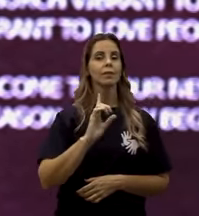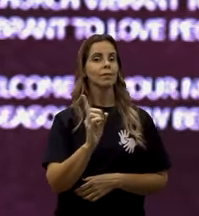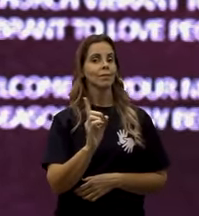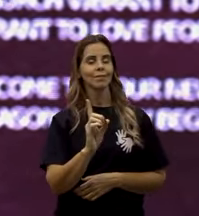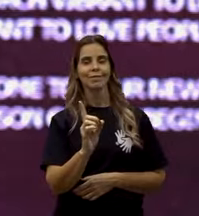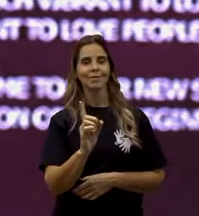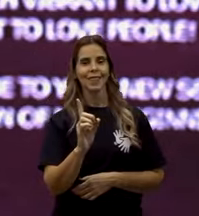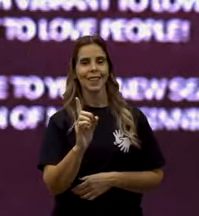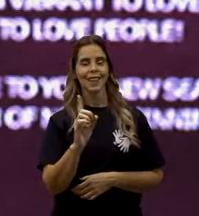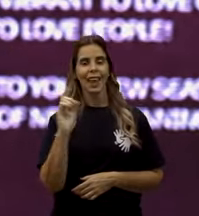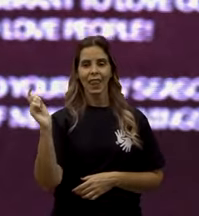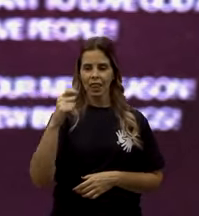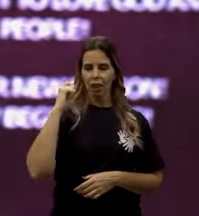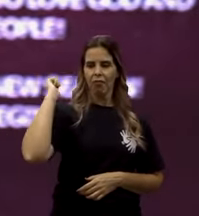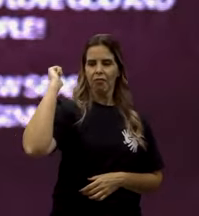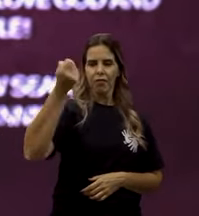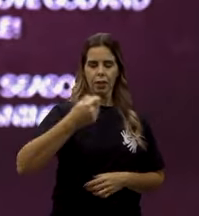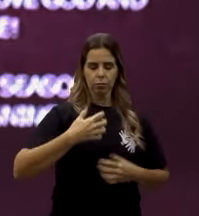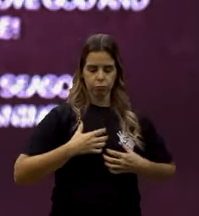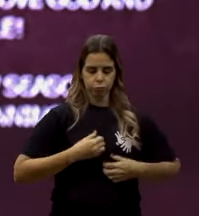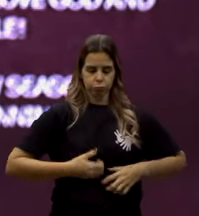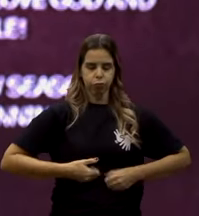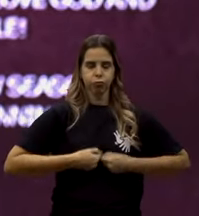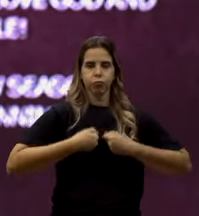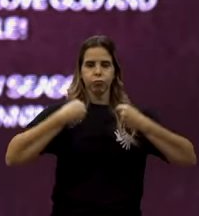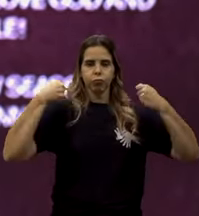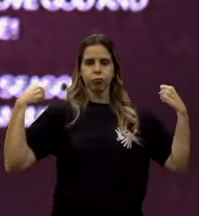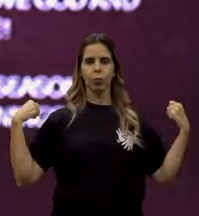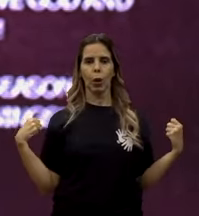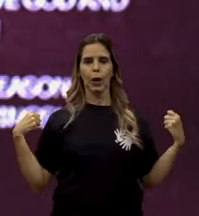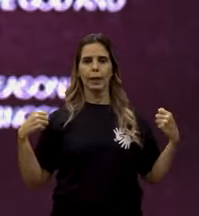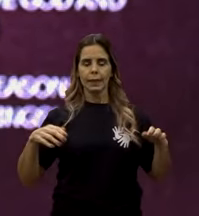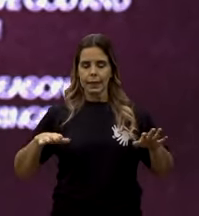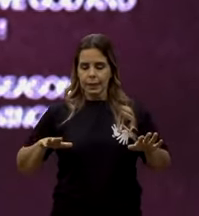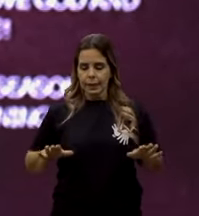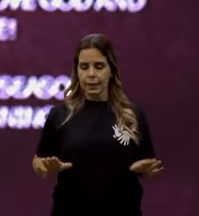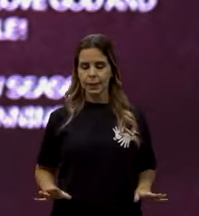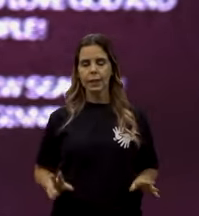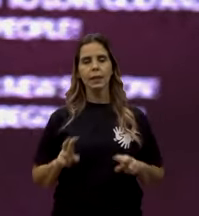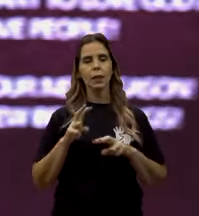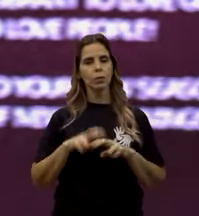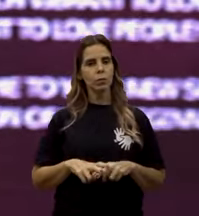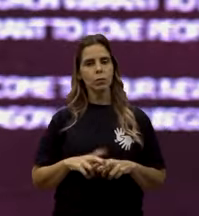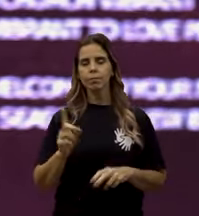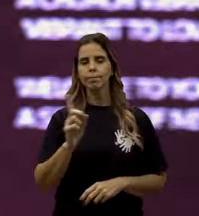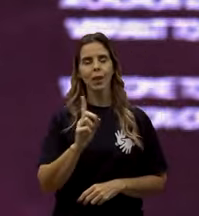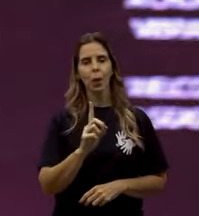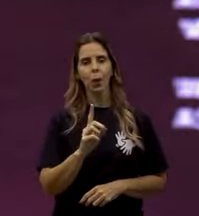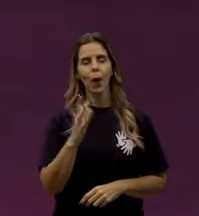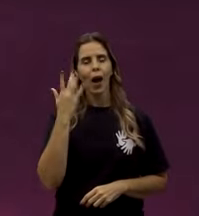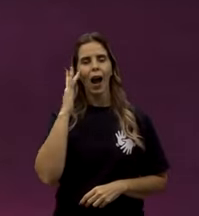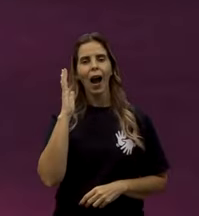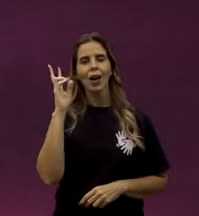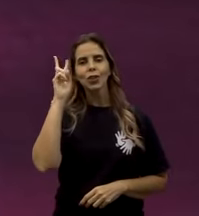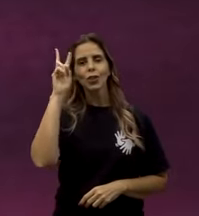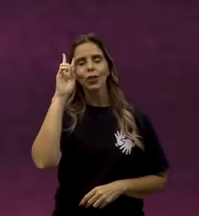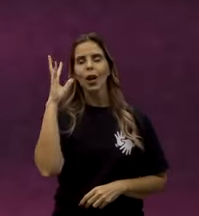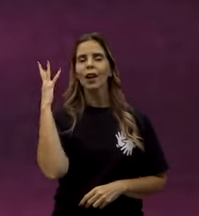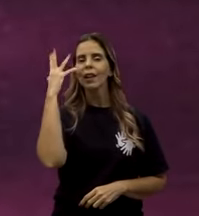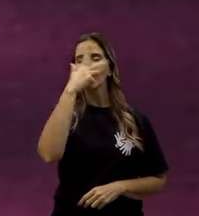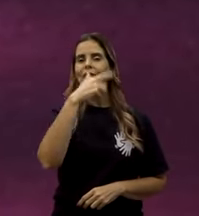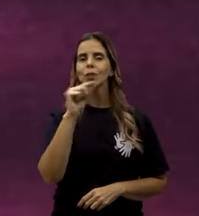não é Davi tirar armadura não é Davi subir no trono nada disso irmão uma das coisas que eu acho lindo é quando Davi vai